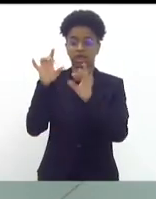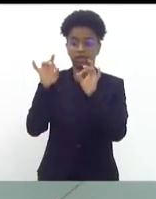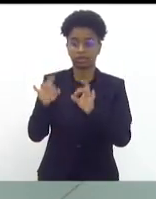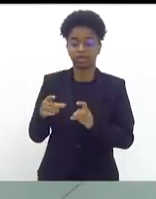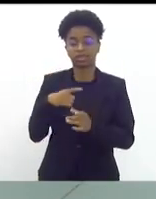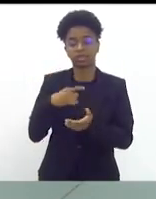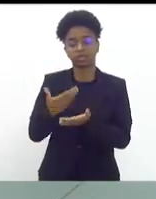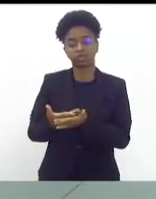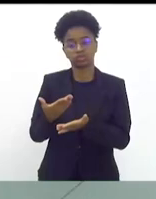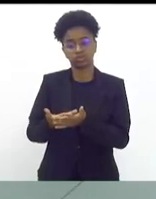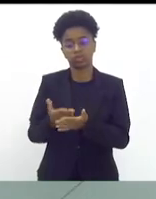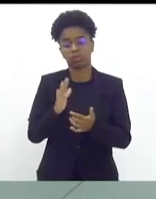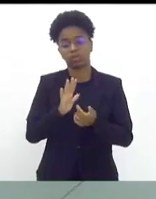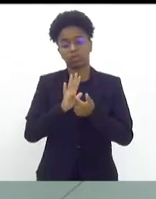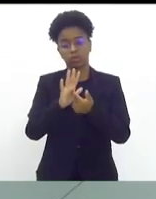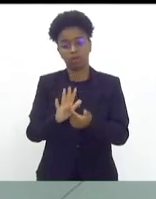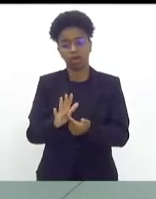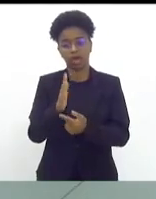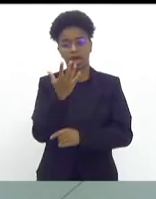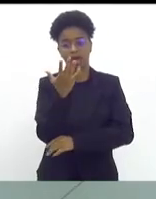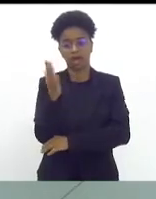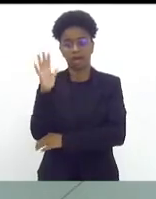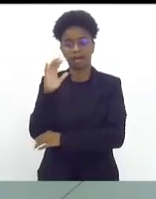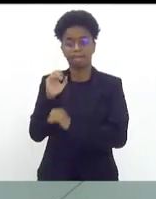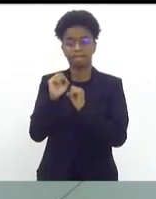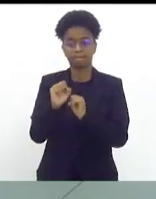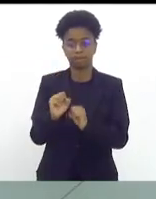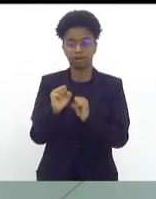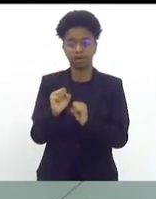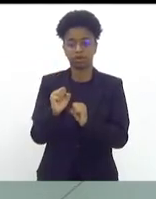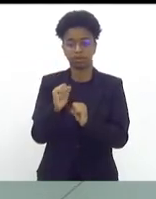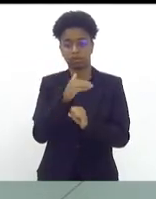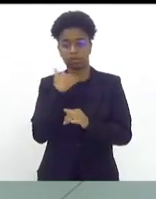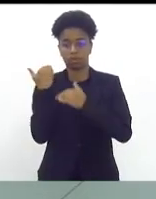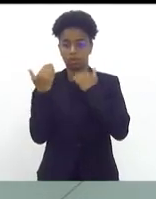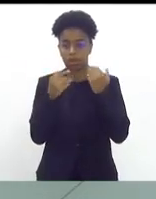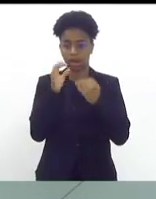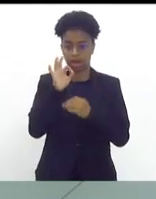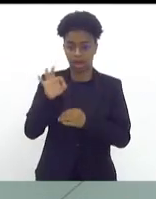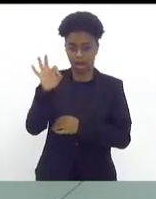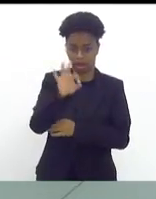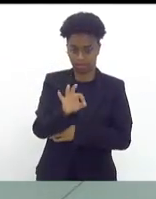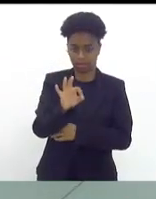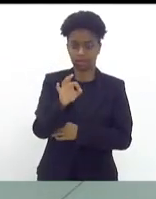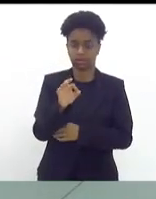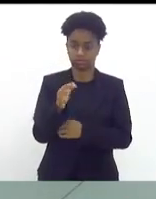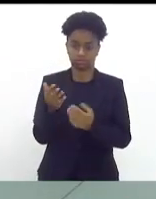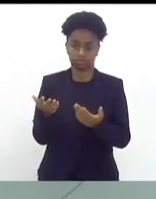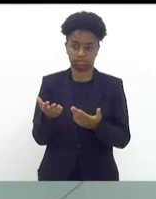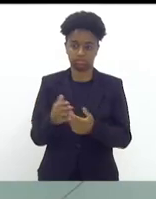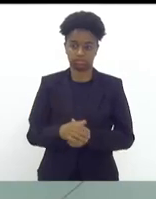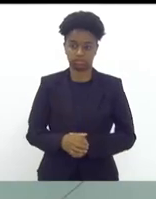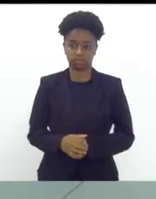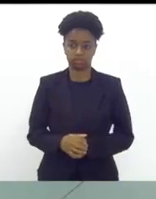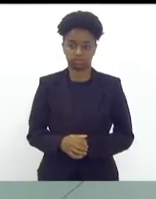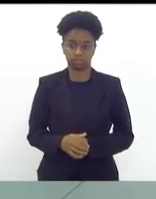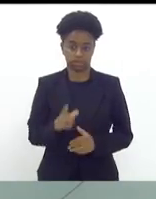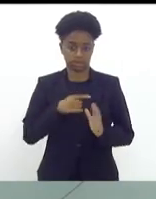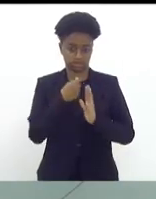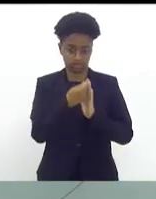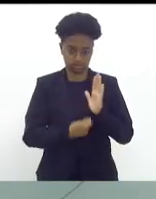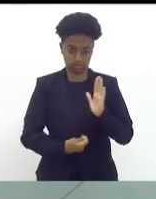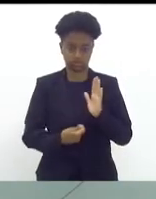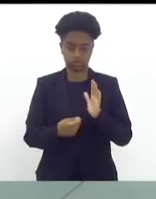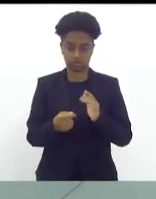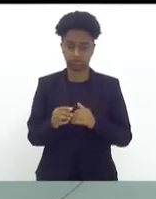estudos que apontam que ela pode provocar a morte de abelhas. Sim, está escrito no projeto. Está escrito aqui na justificativa.